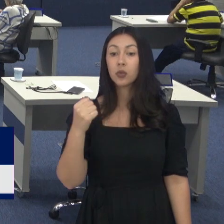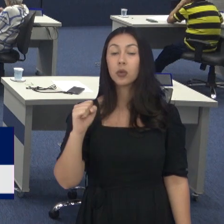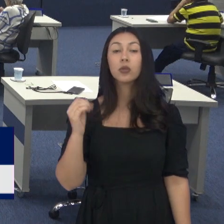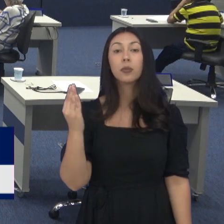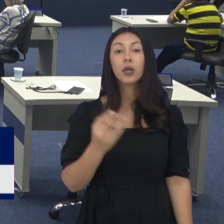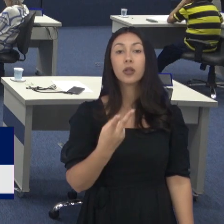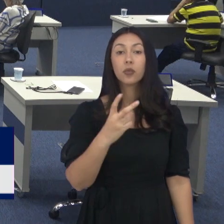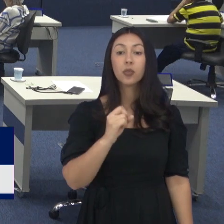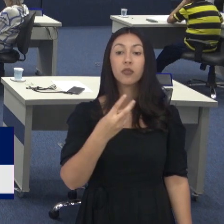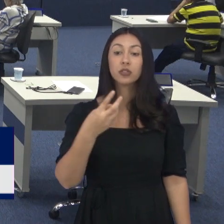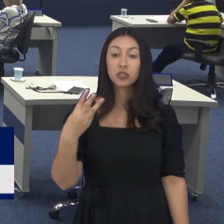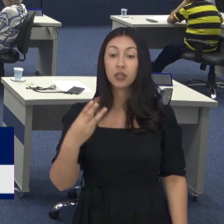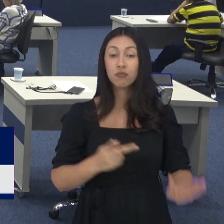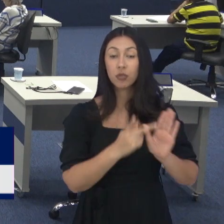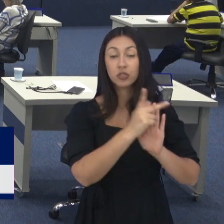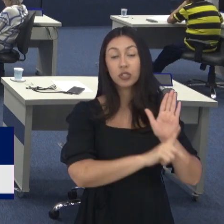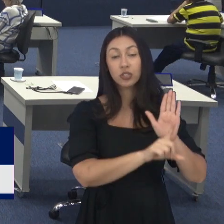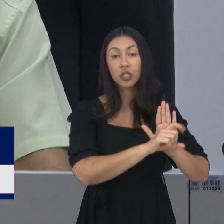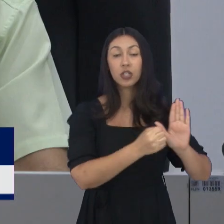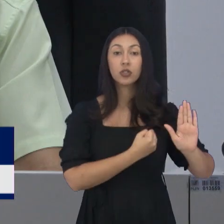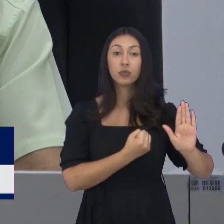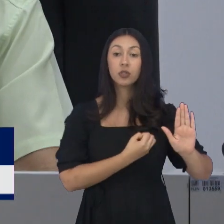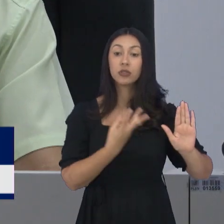13488/2023. Projeto de lei número